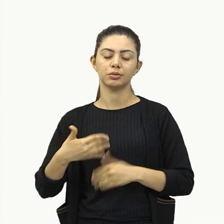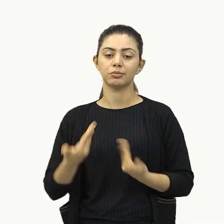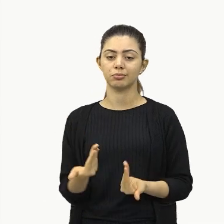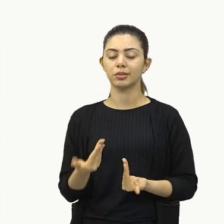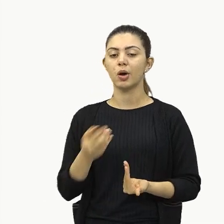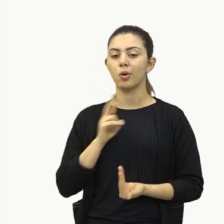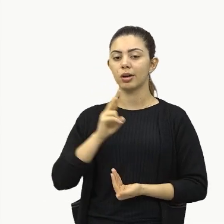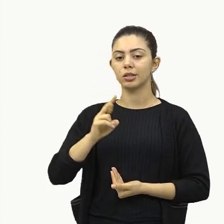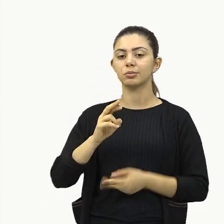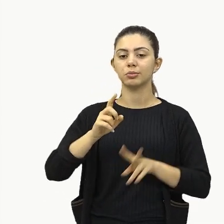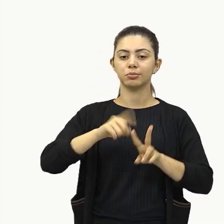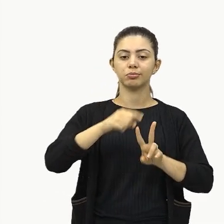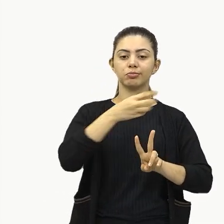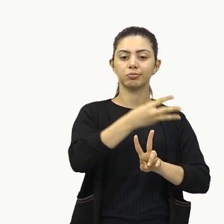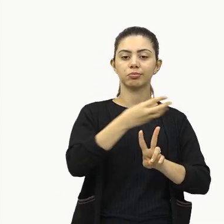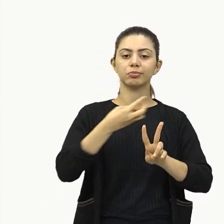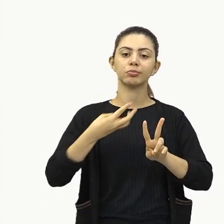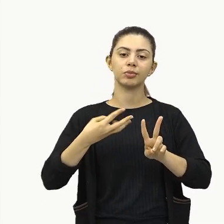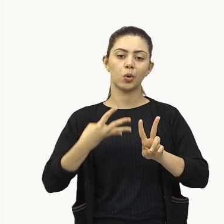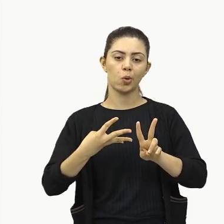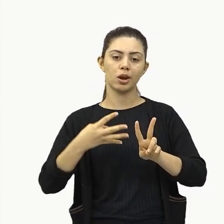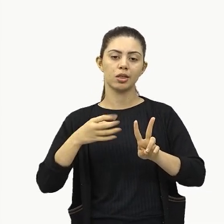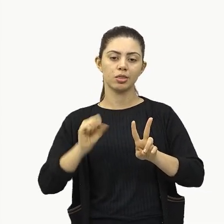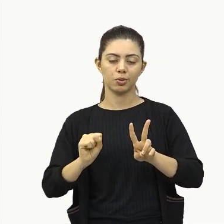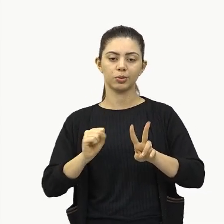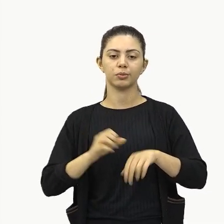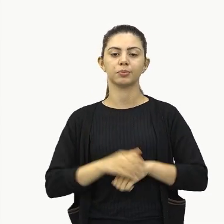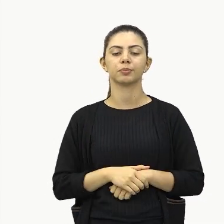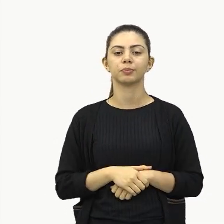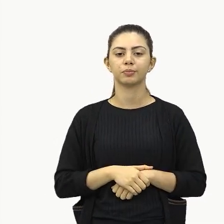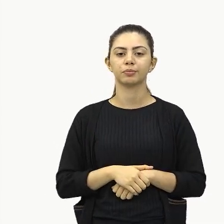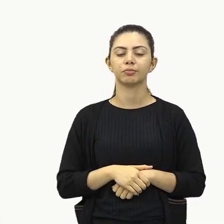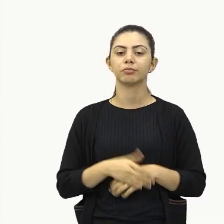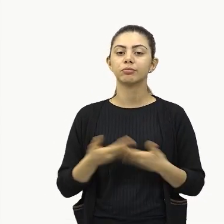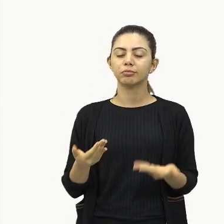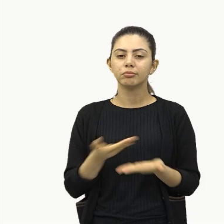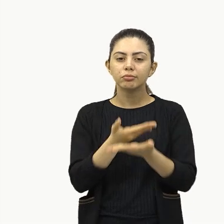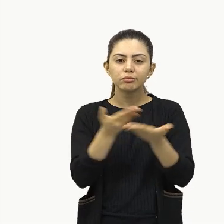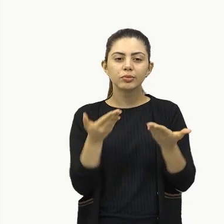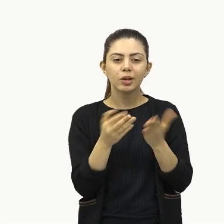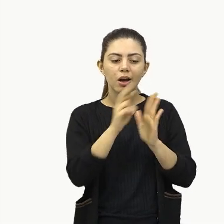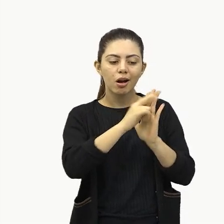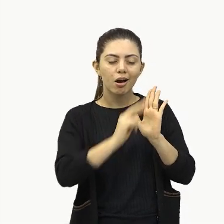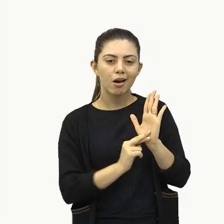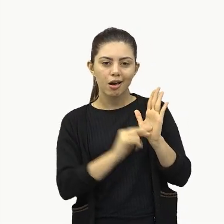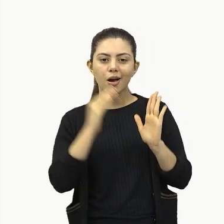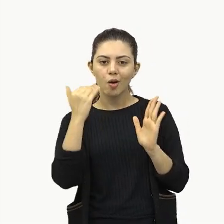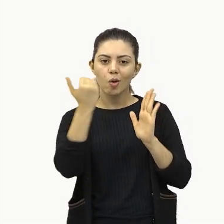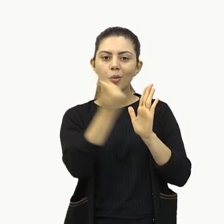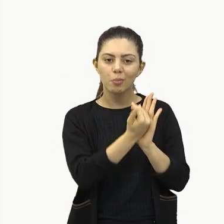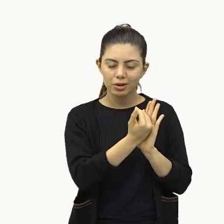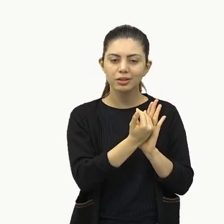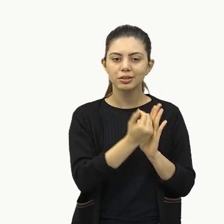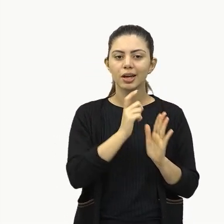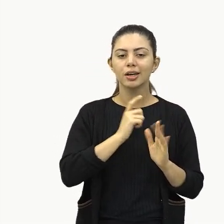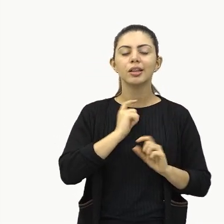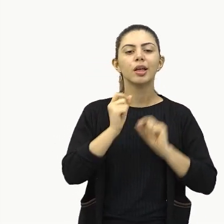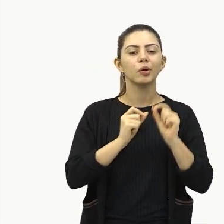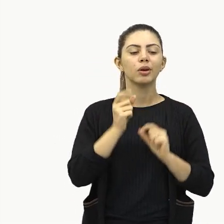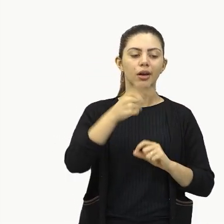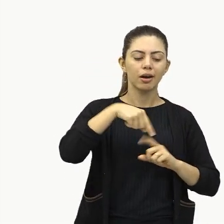raiz cúbica de 48. Então, você aí obedecendo aos critérios, tanto da